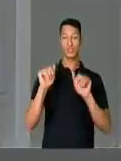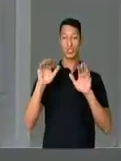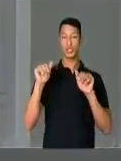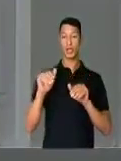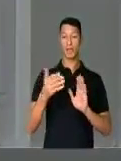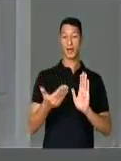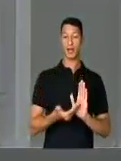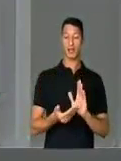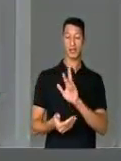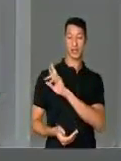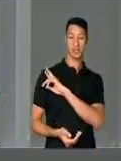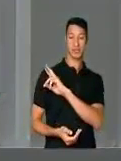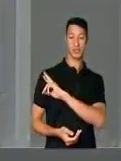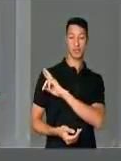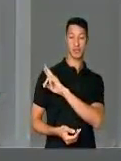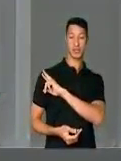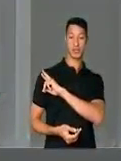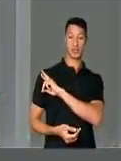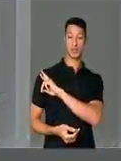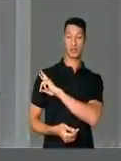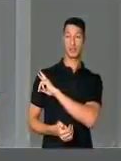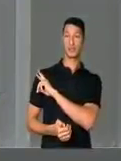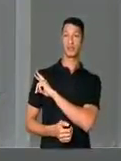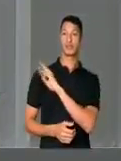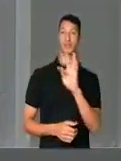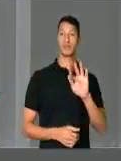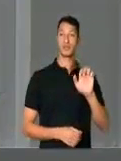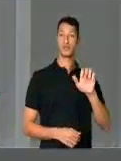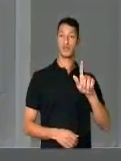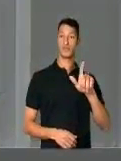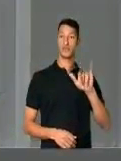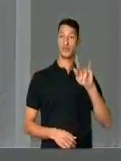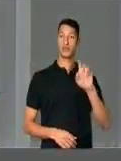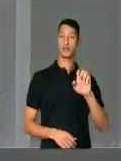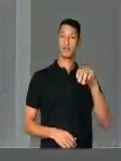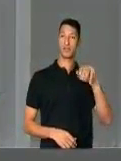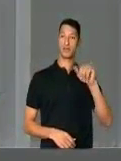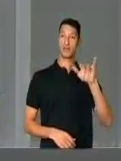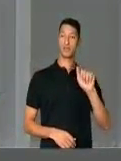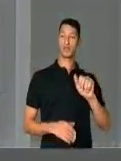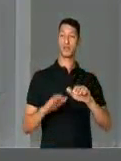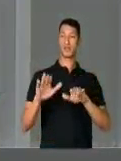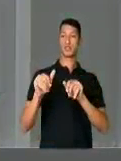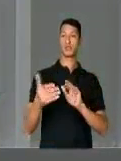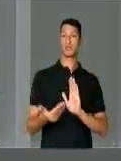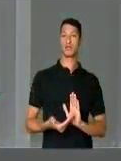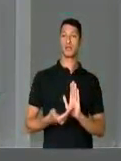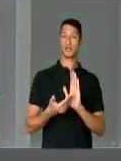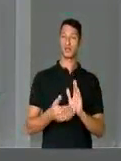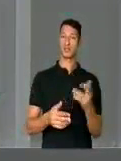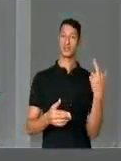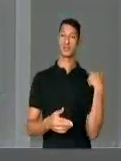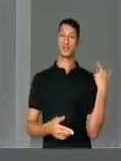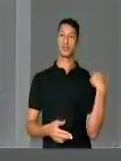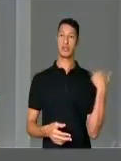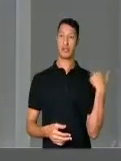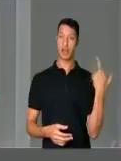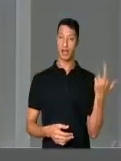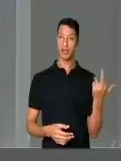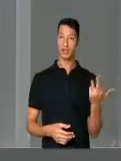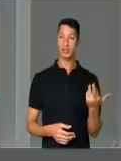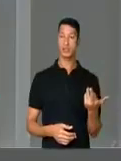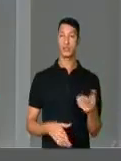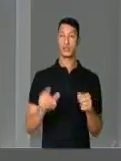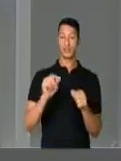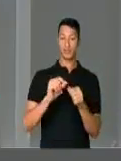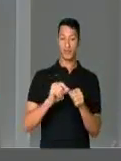chamar esta casa à responsabilidade, Felipe Maia, a chamar esta casa à